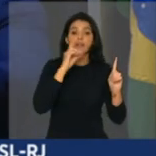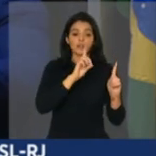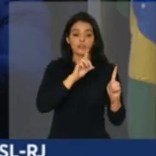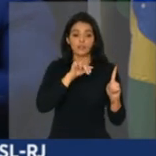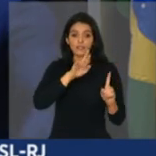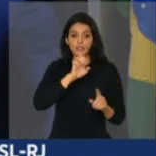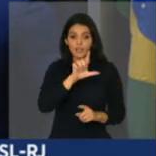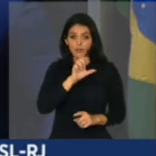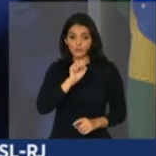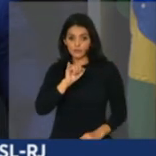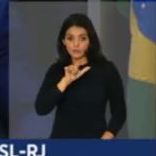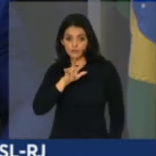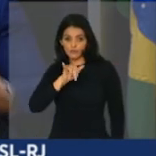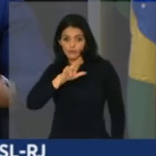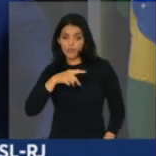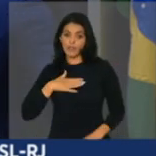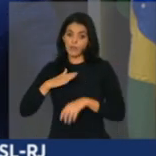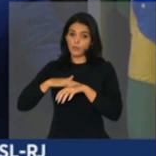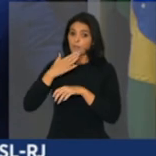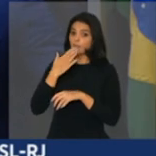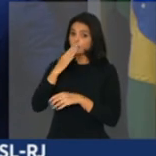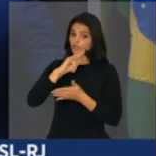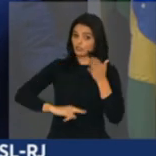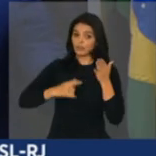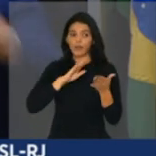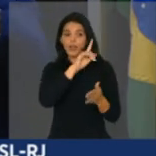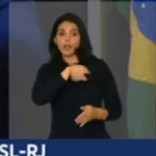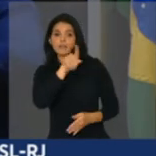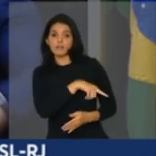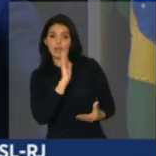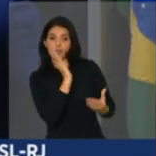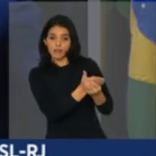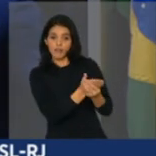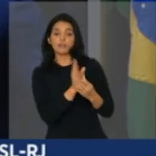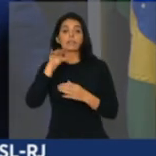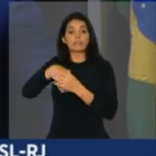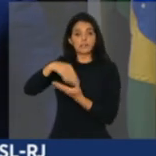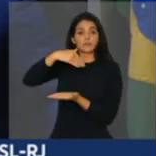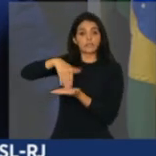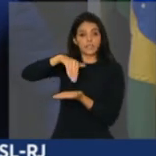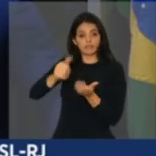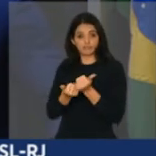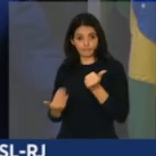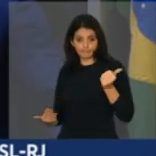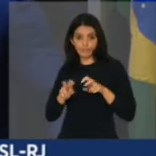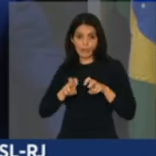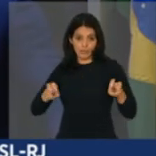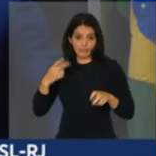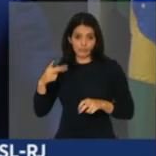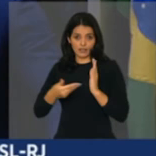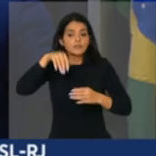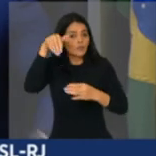essa esse requerimento para assustar a ação já está na secretaria-geral da mesa e tem que ser